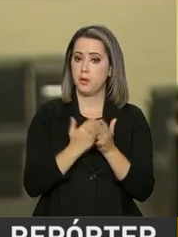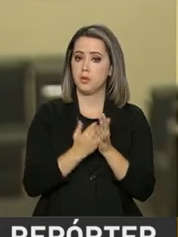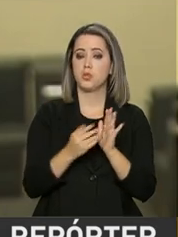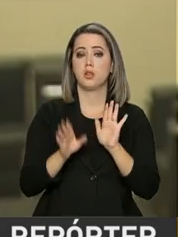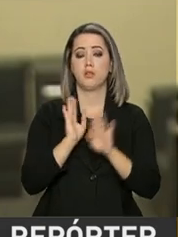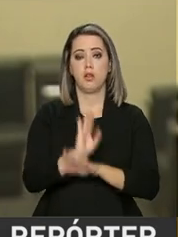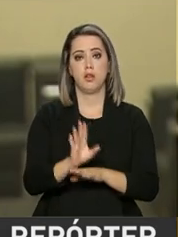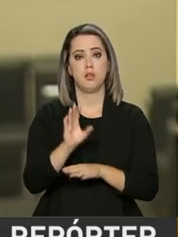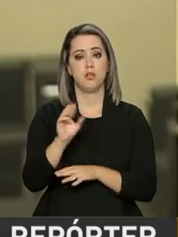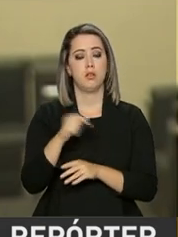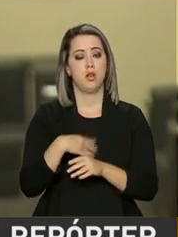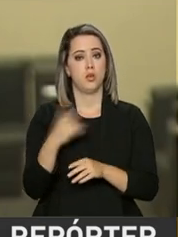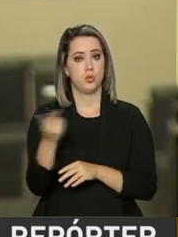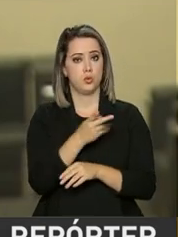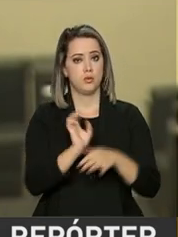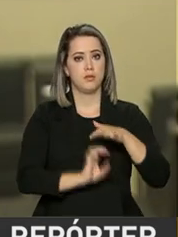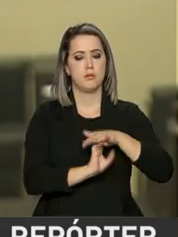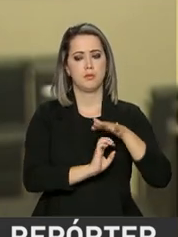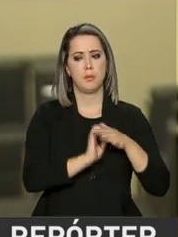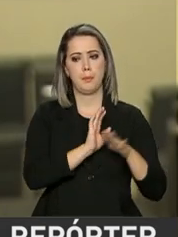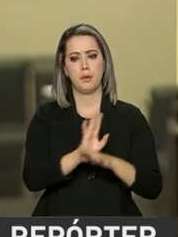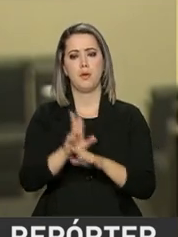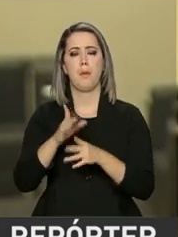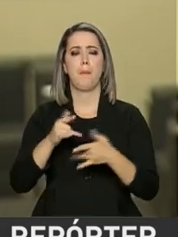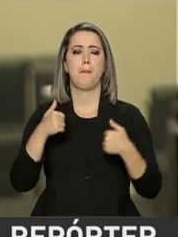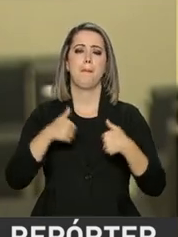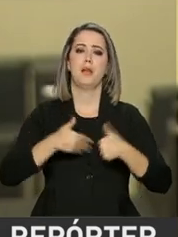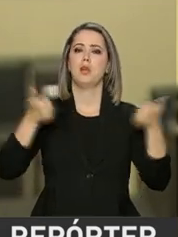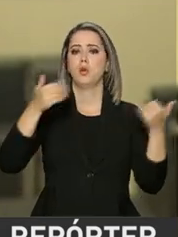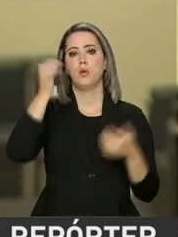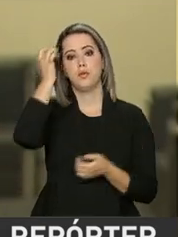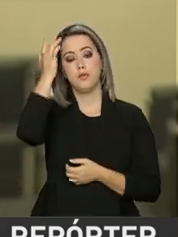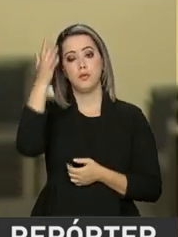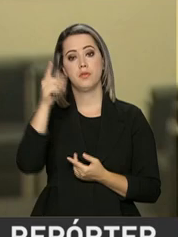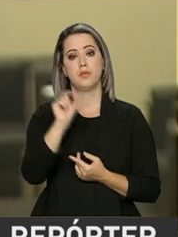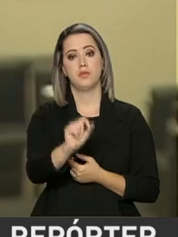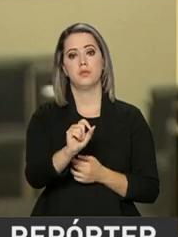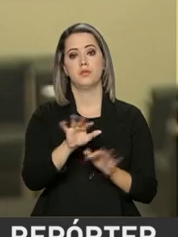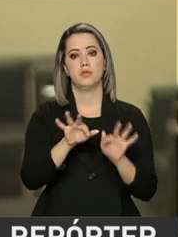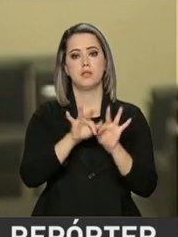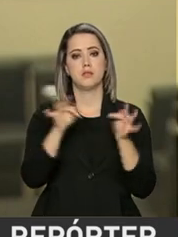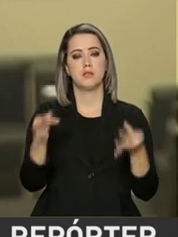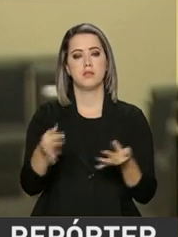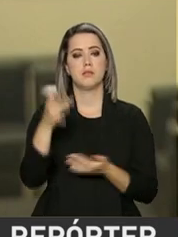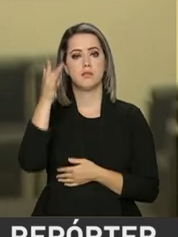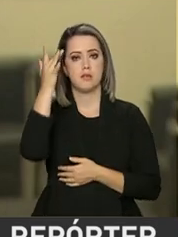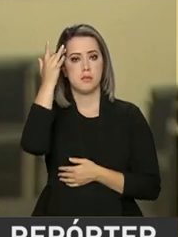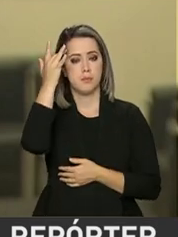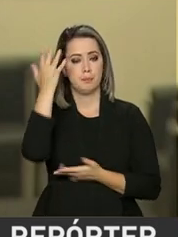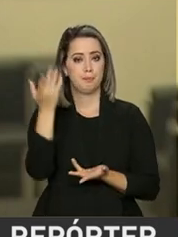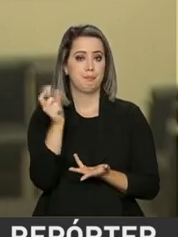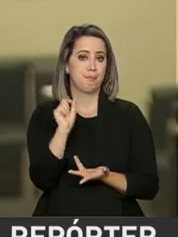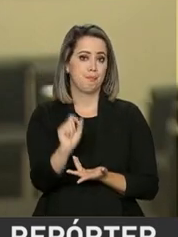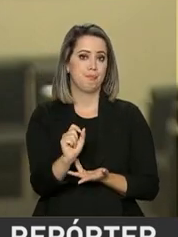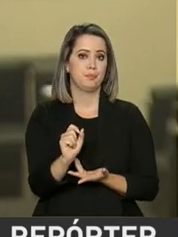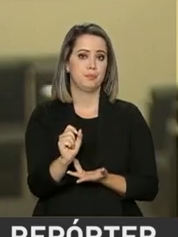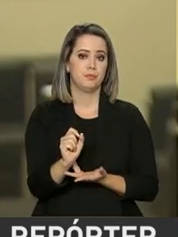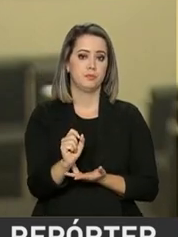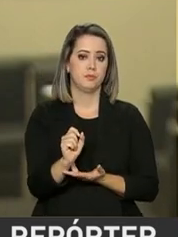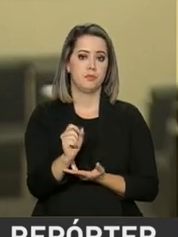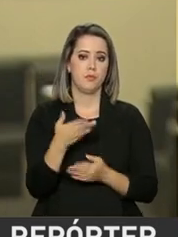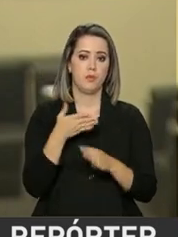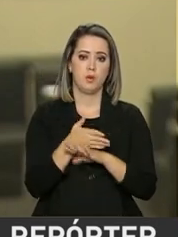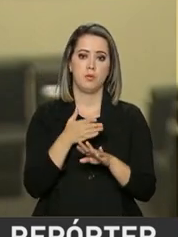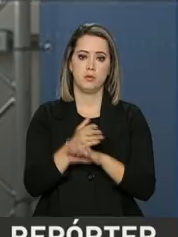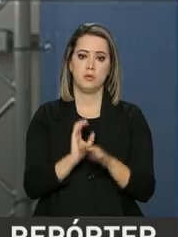do Sebrae e o recurso da Embrapi para fazer. É muito mais fácil, é muito mais ágil, é muito mais desburocratizado, é muito mais simples para